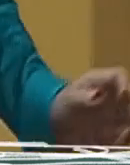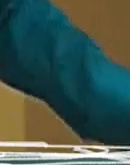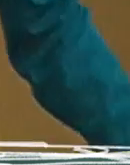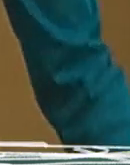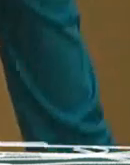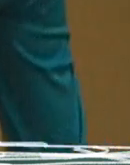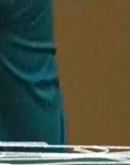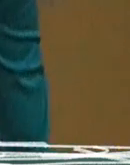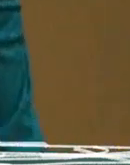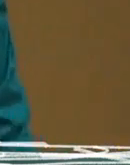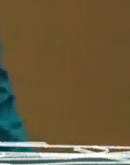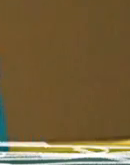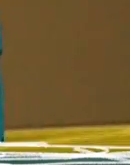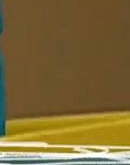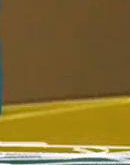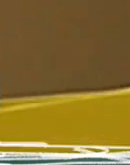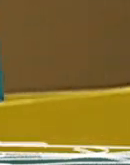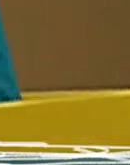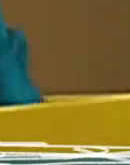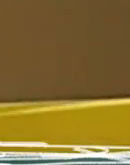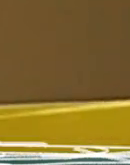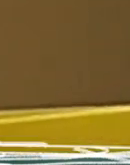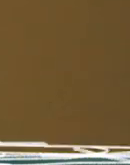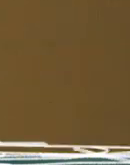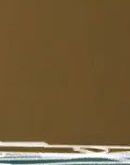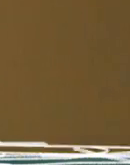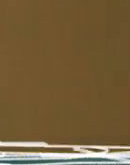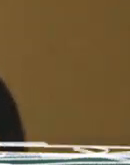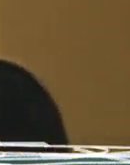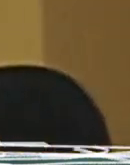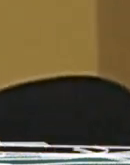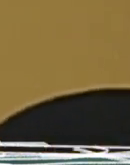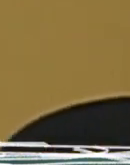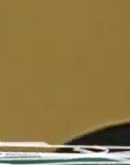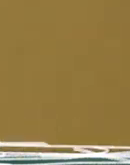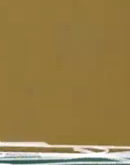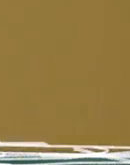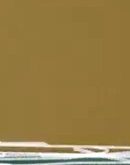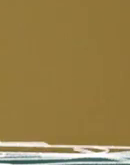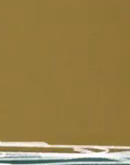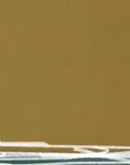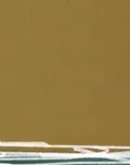Precisa que eu olhei no relógio da Gisele, pensei que fosse 10:30, porque eu já estou na hora dele.